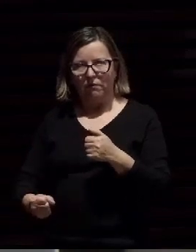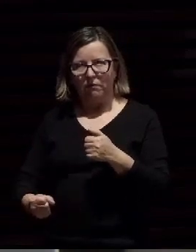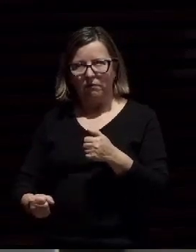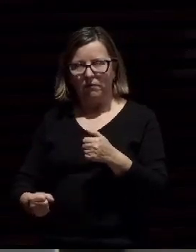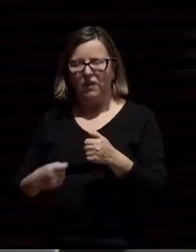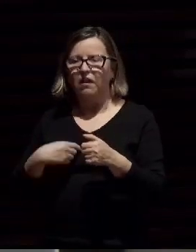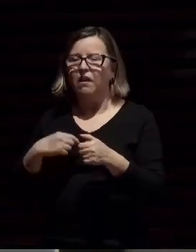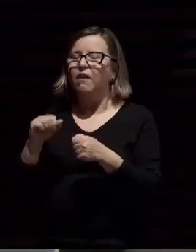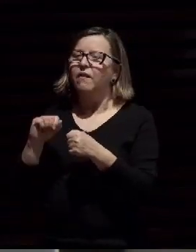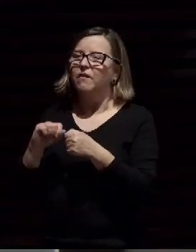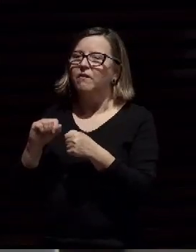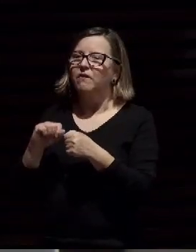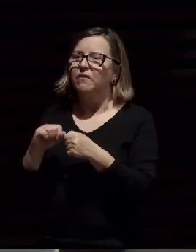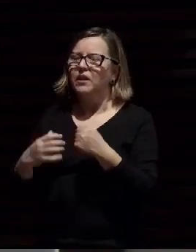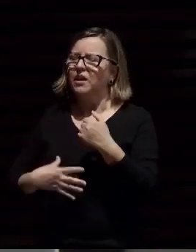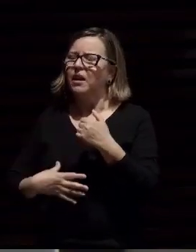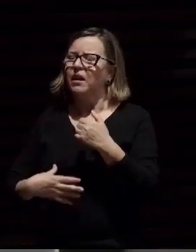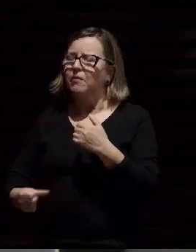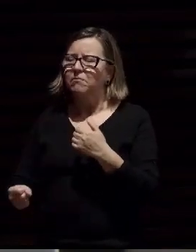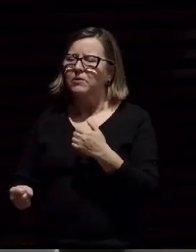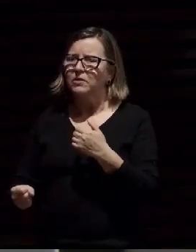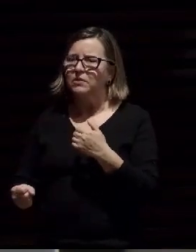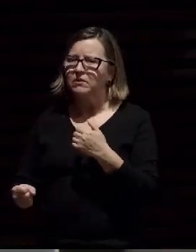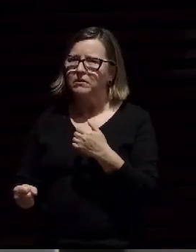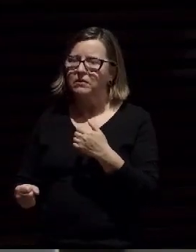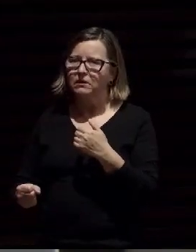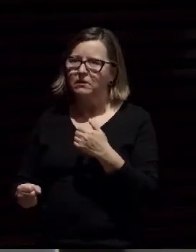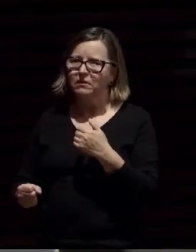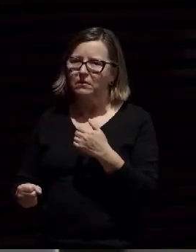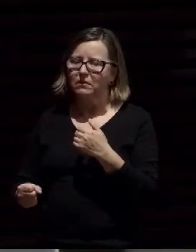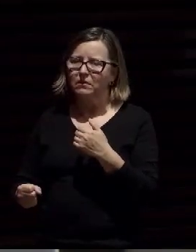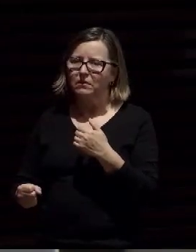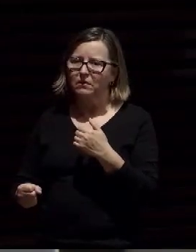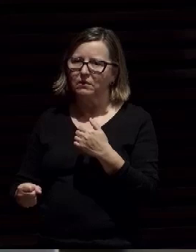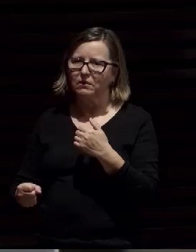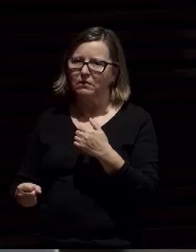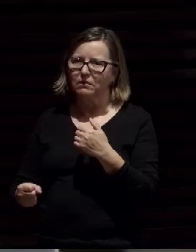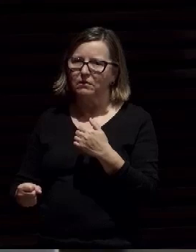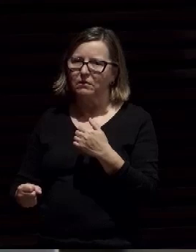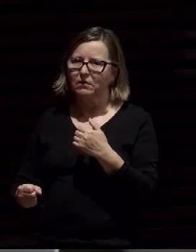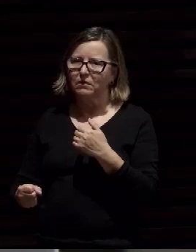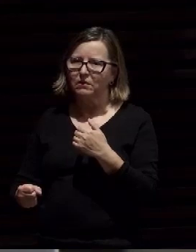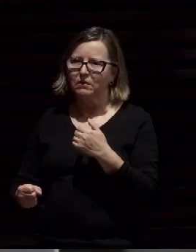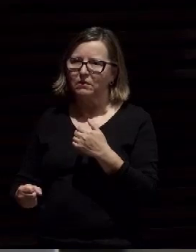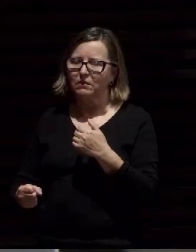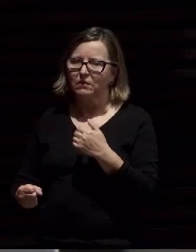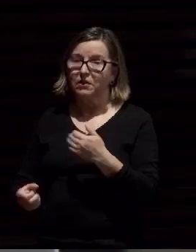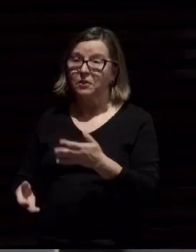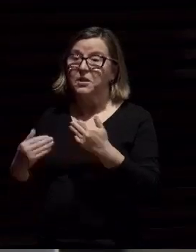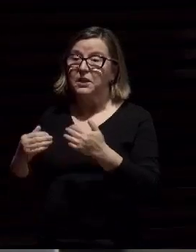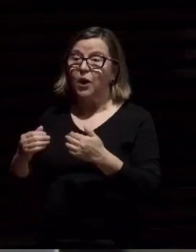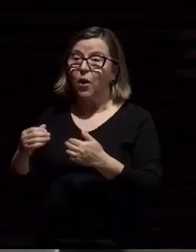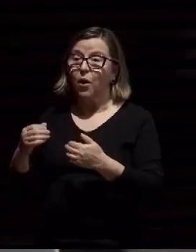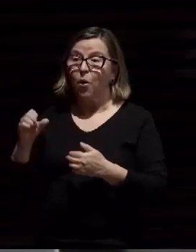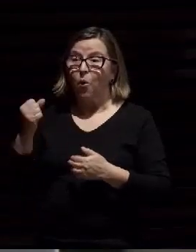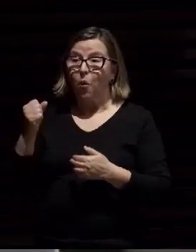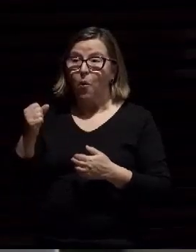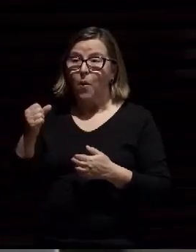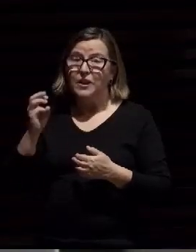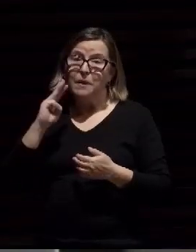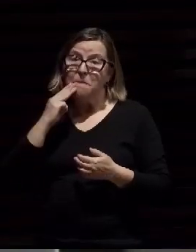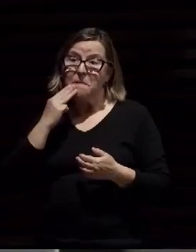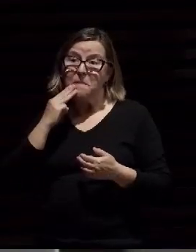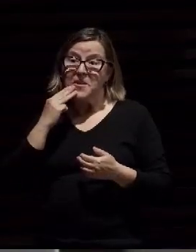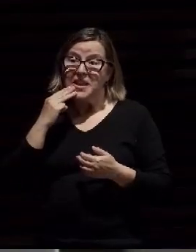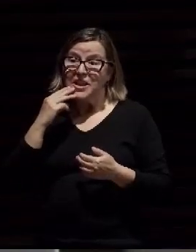realizo abortos que me conferem 8 milhões de dólares por ano.